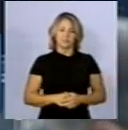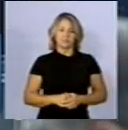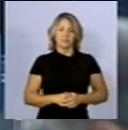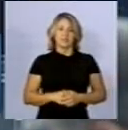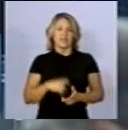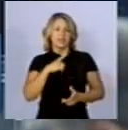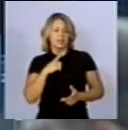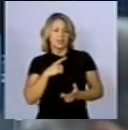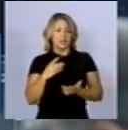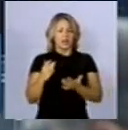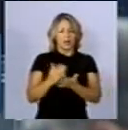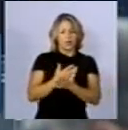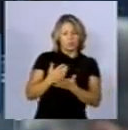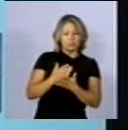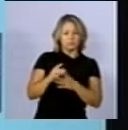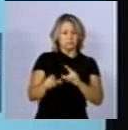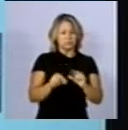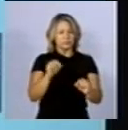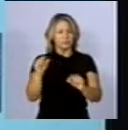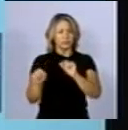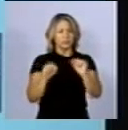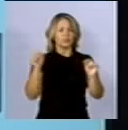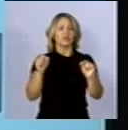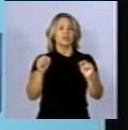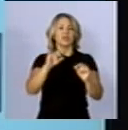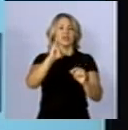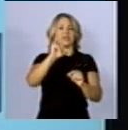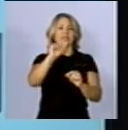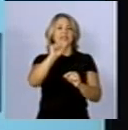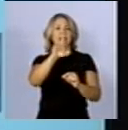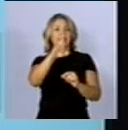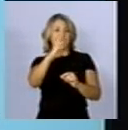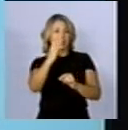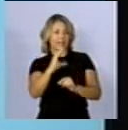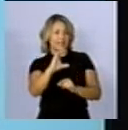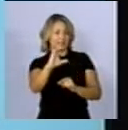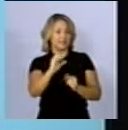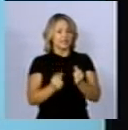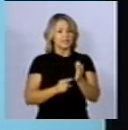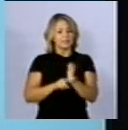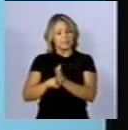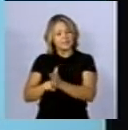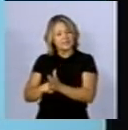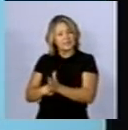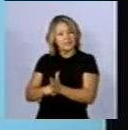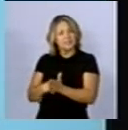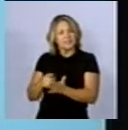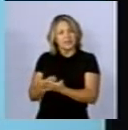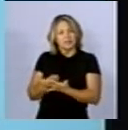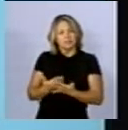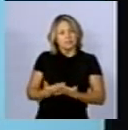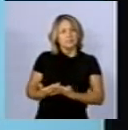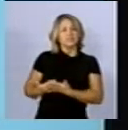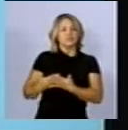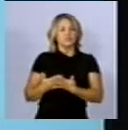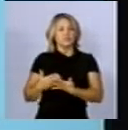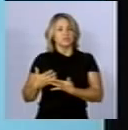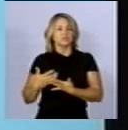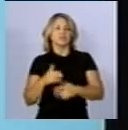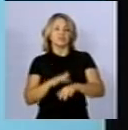E, existe uma classificação do IARC, né, que é a Agência Internacional de Pesquisa sobre o Câncer, que é da Organização Mundial da Saúde,